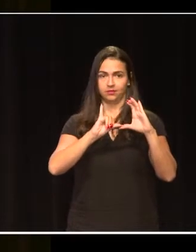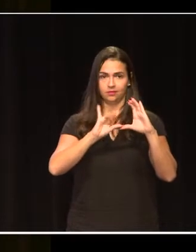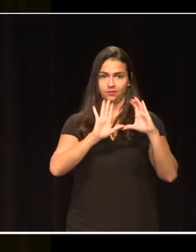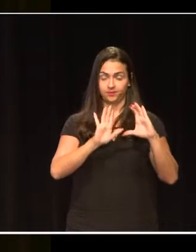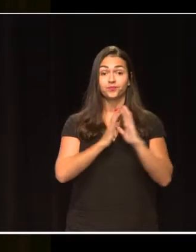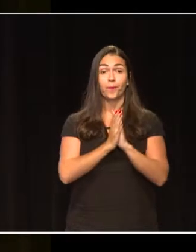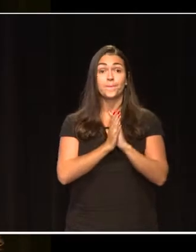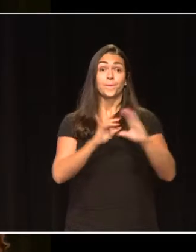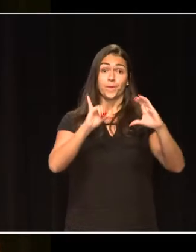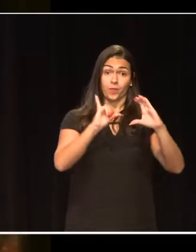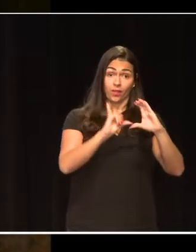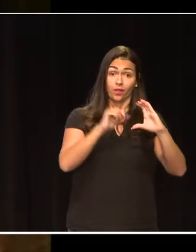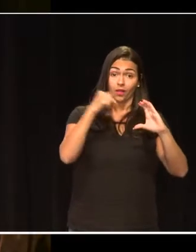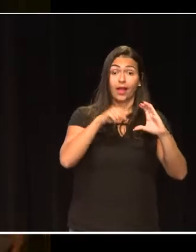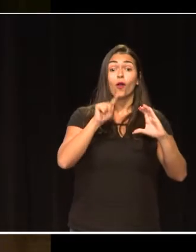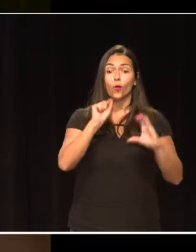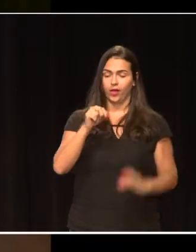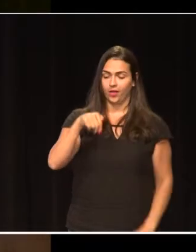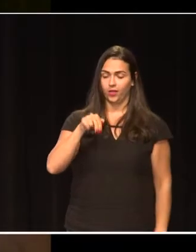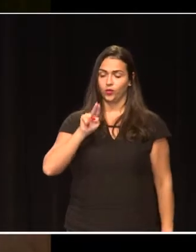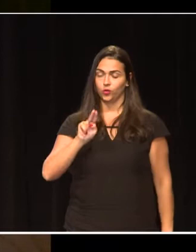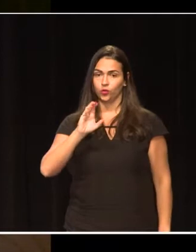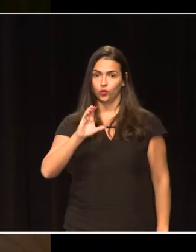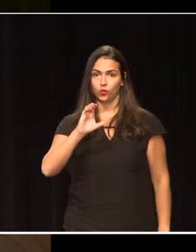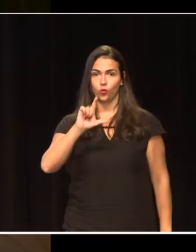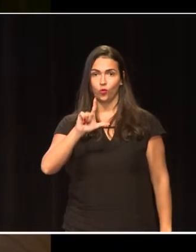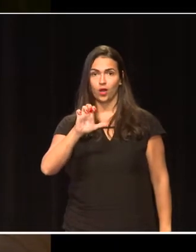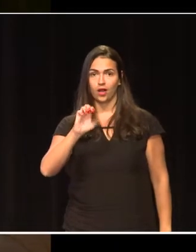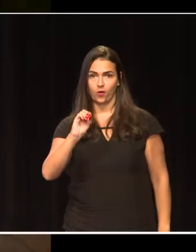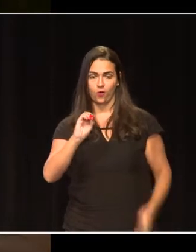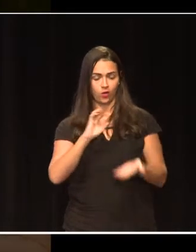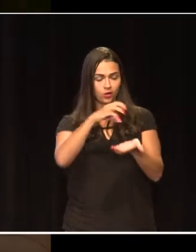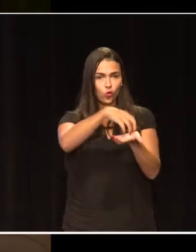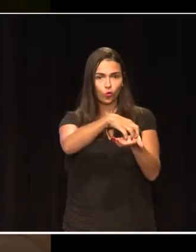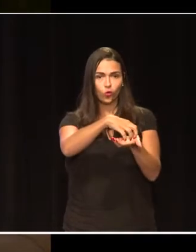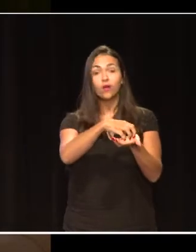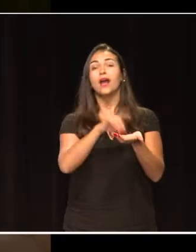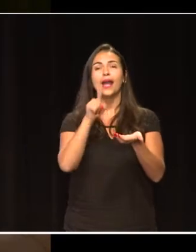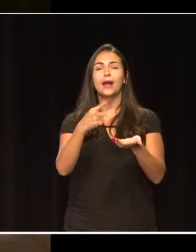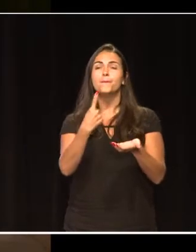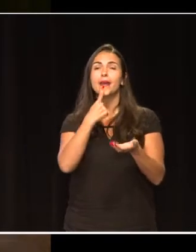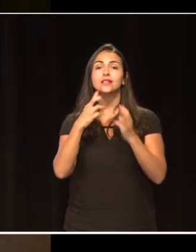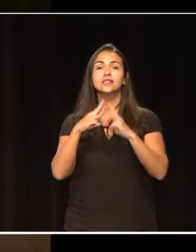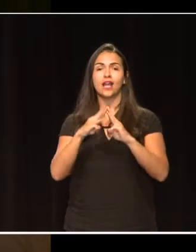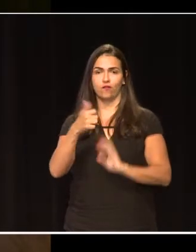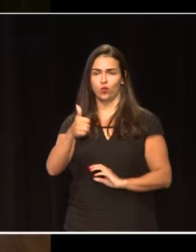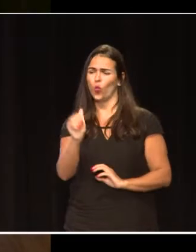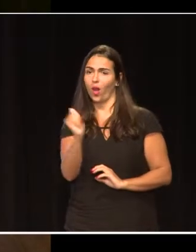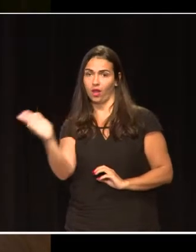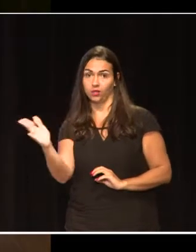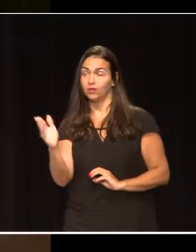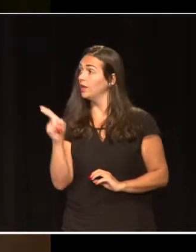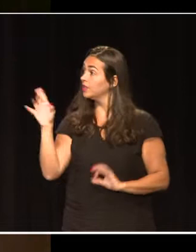o SPES é um núcleo, hoje funciona como um setor ali do lado do CF1, para quem não conhece, né? Mas o Flávio